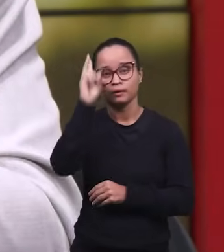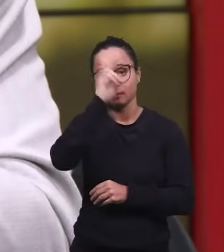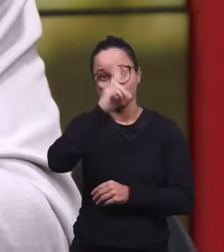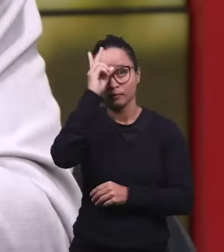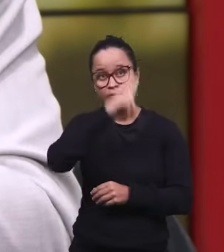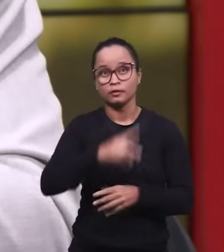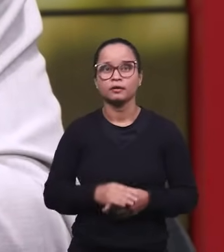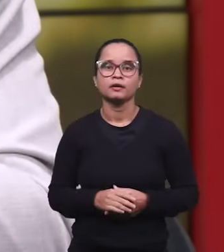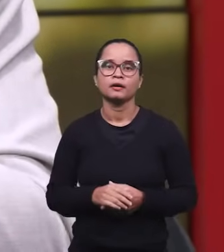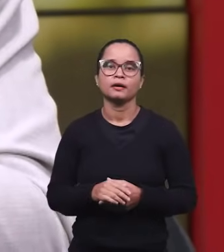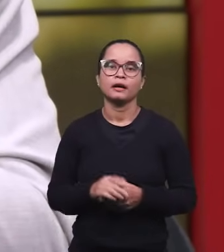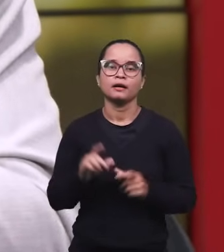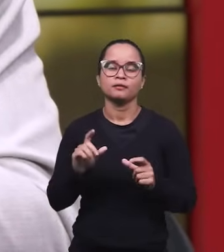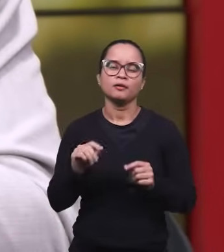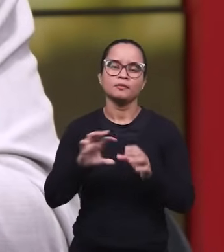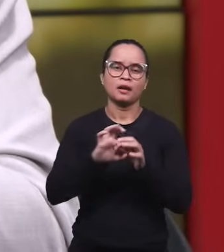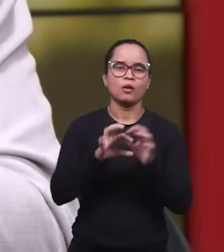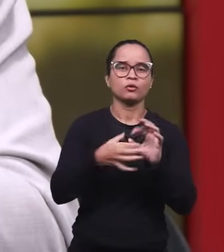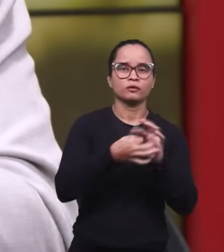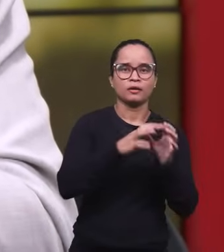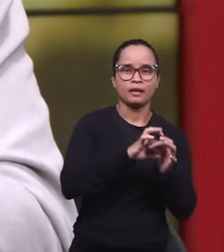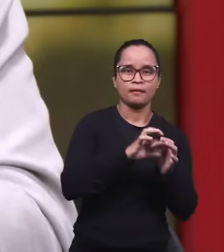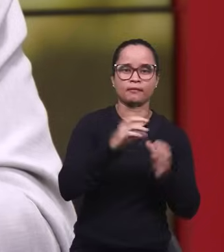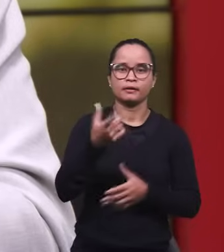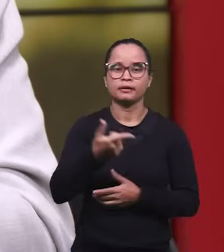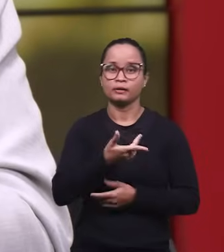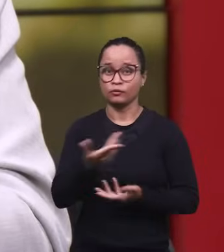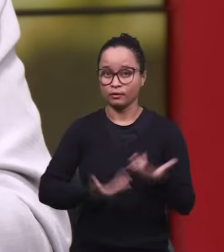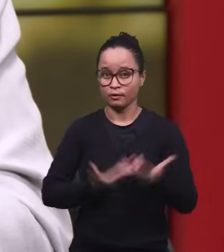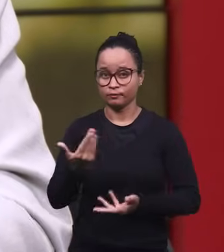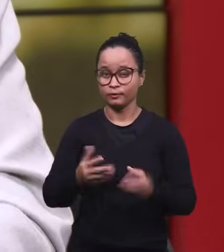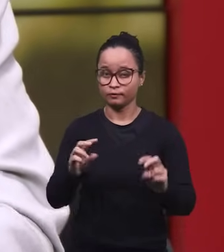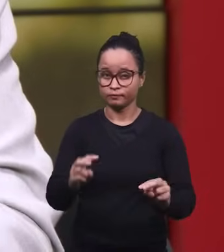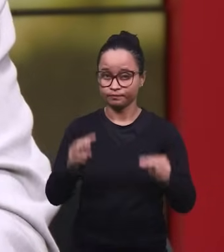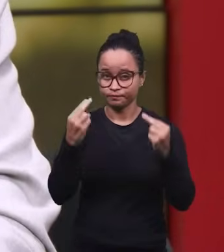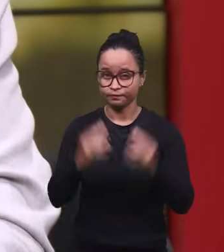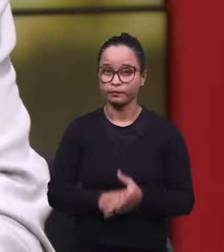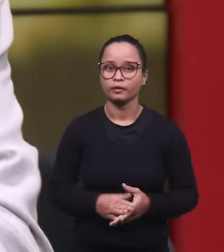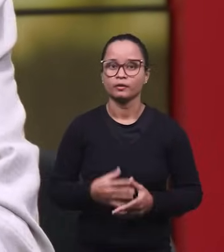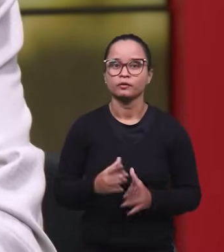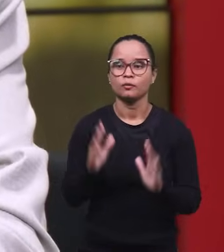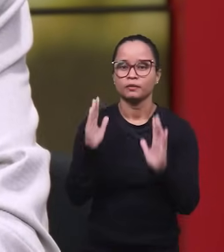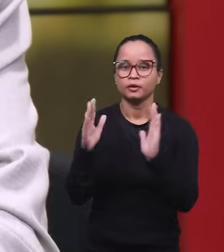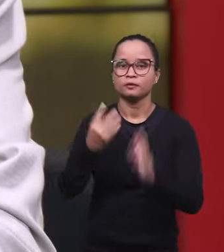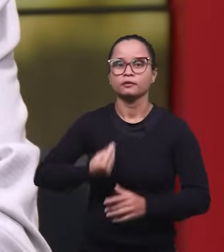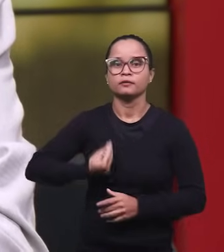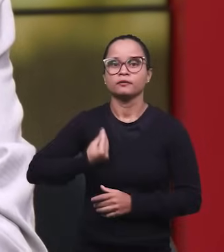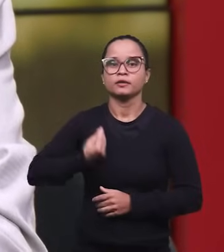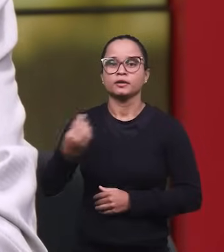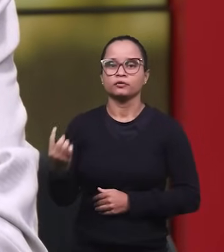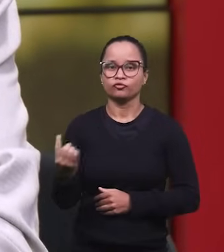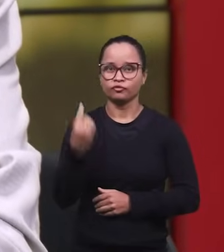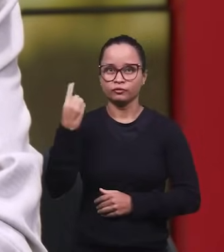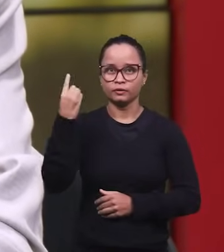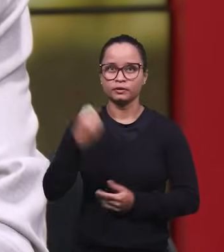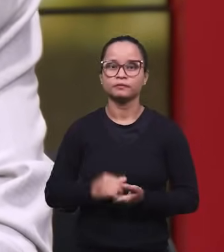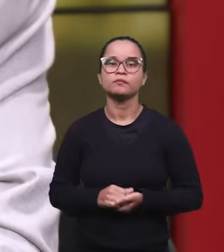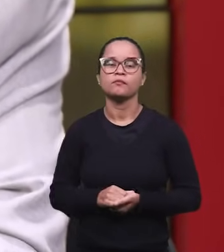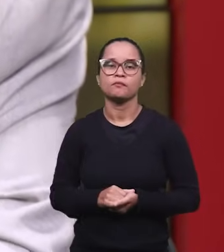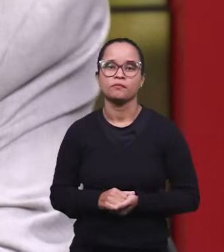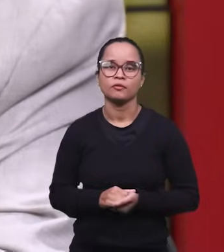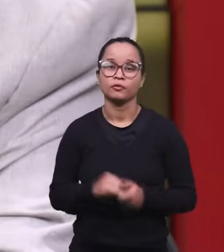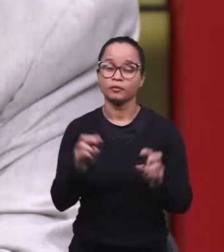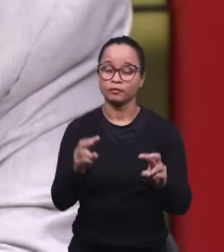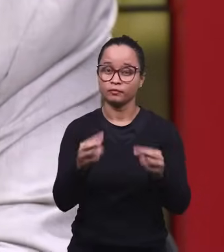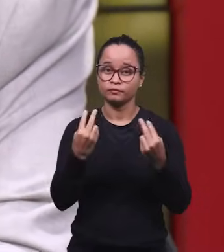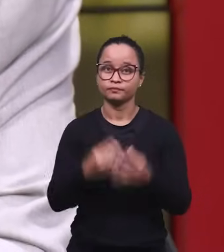dessa história. Apenas para contextualizar os nossos irmãos, nós vemos aqui o seguinte: no momento da vida de Davi, só para você saber,